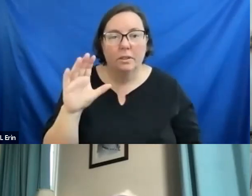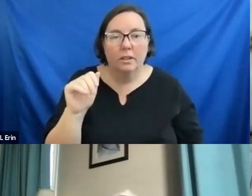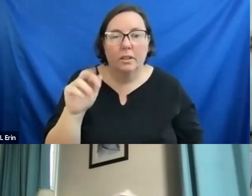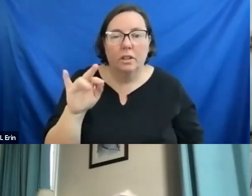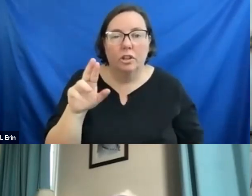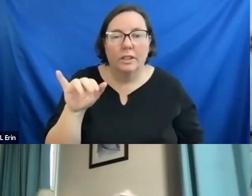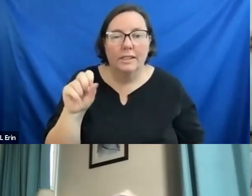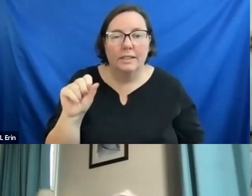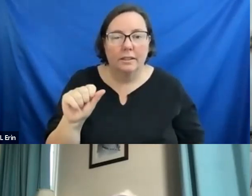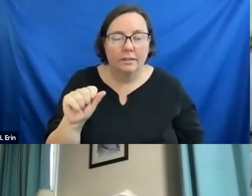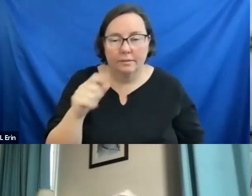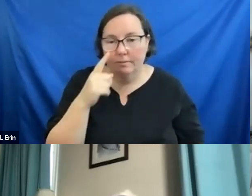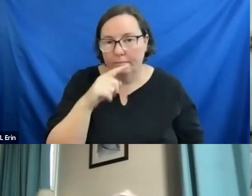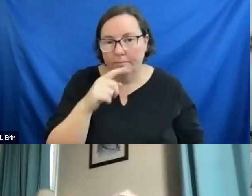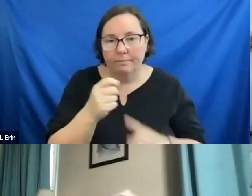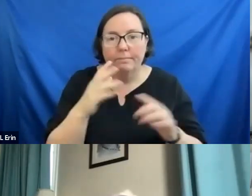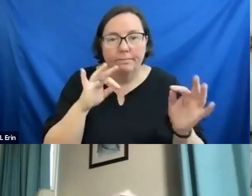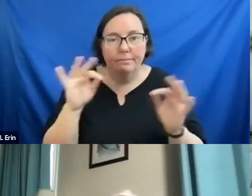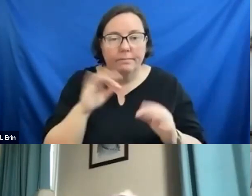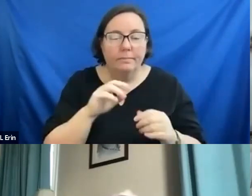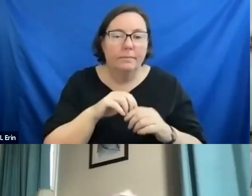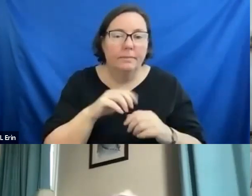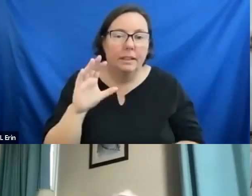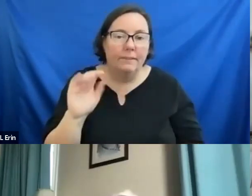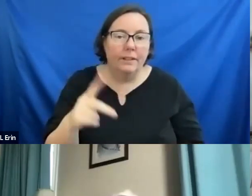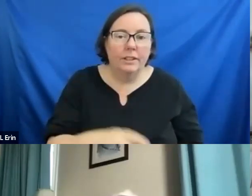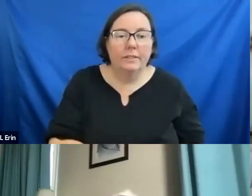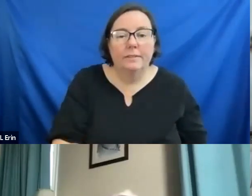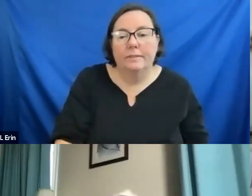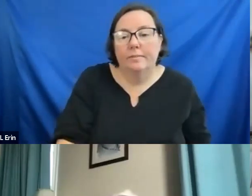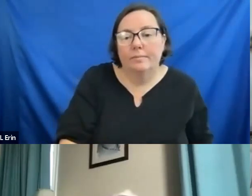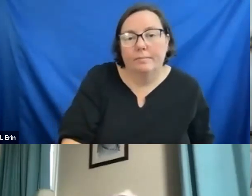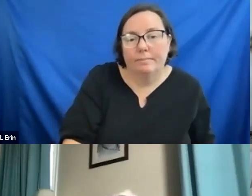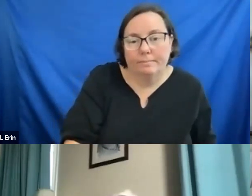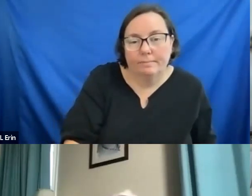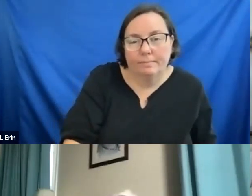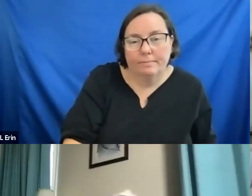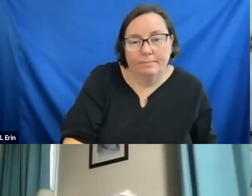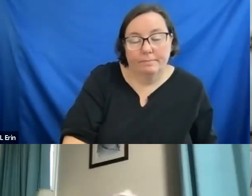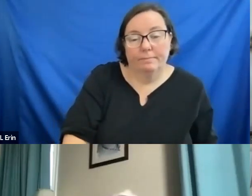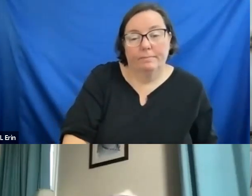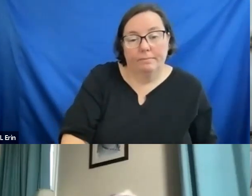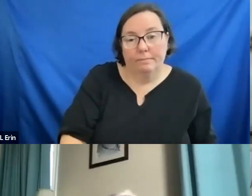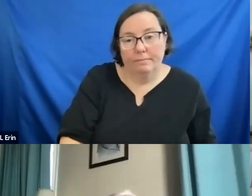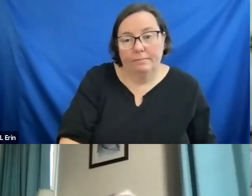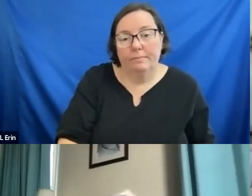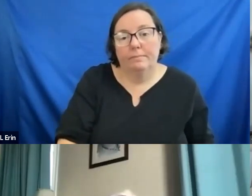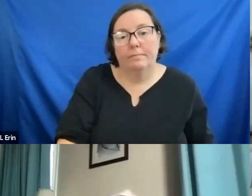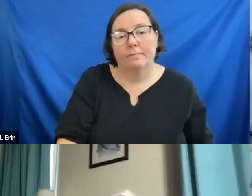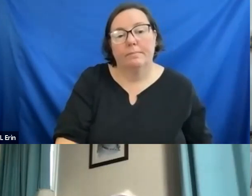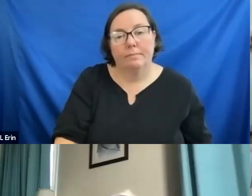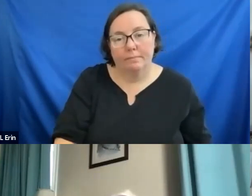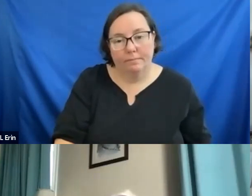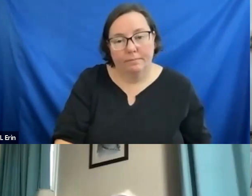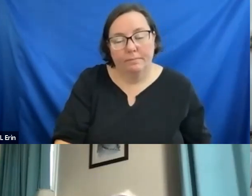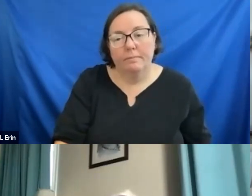Demora. Please give your instructions. Hello, today I will be interpreting in Creole. Meu